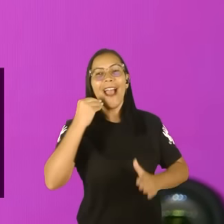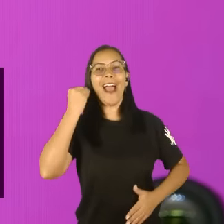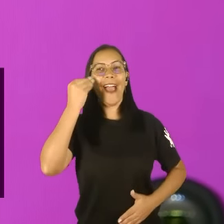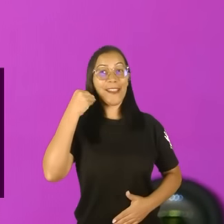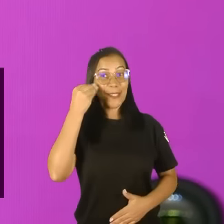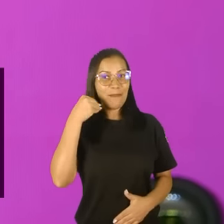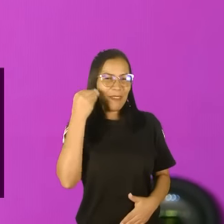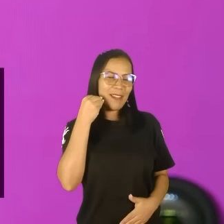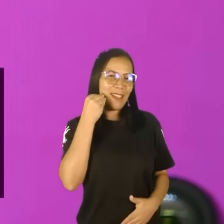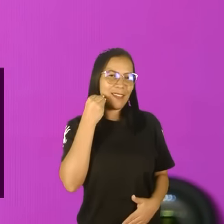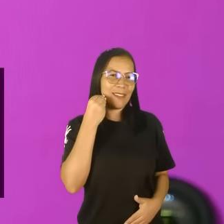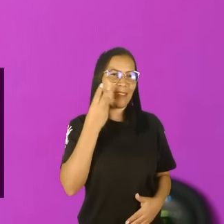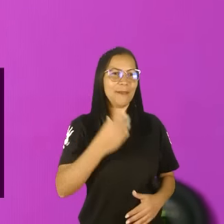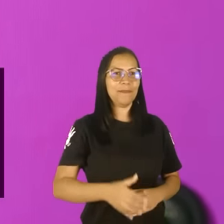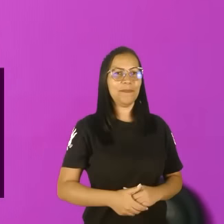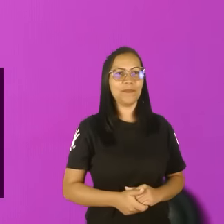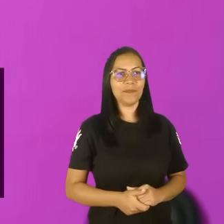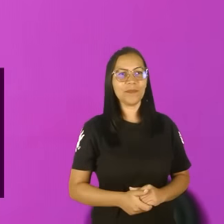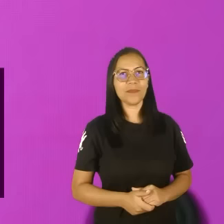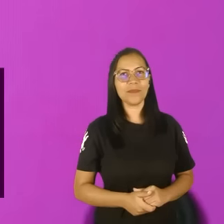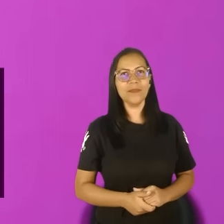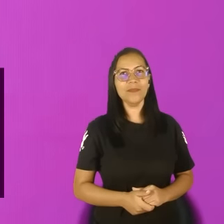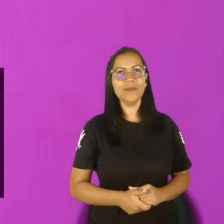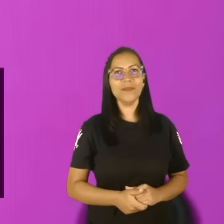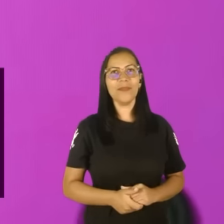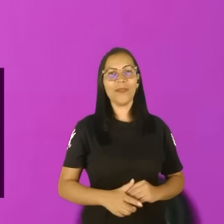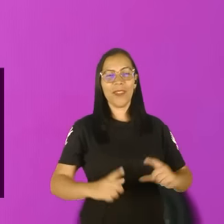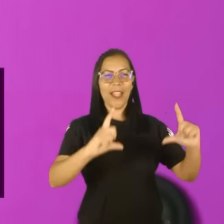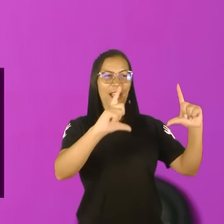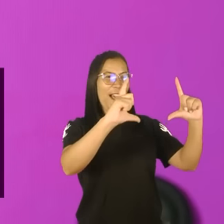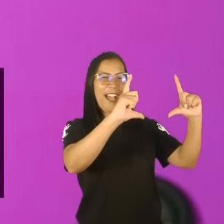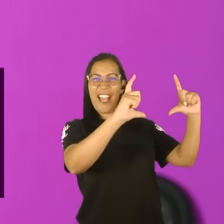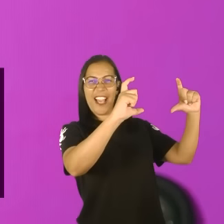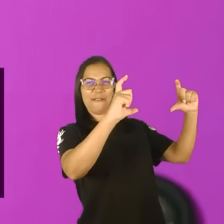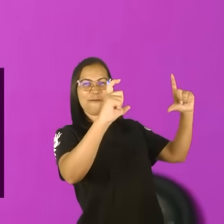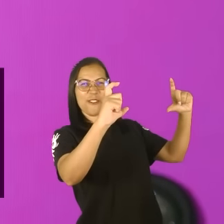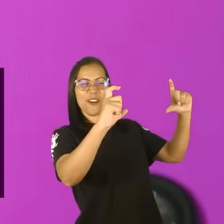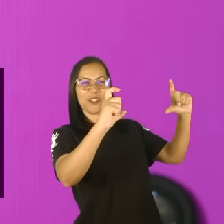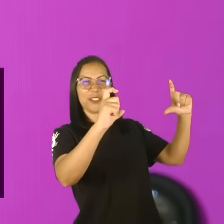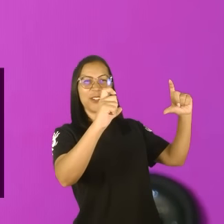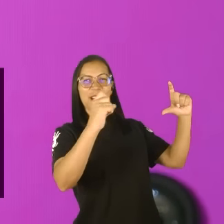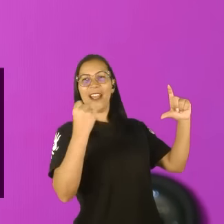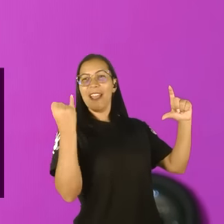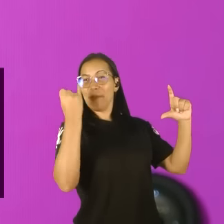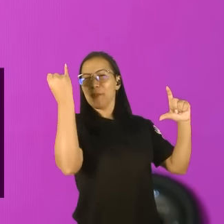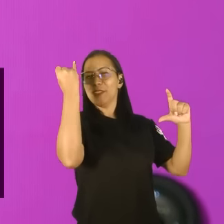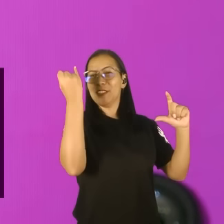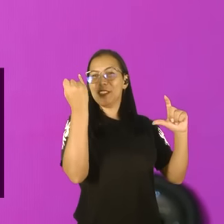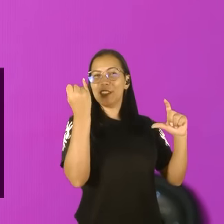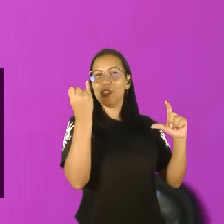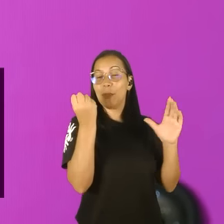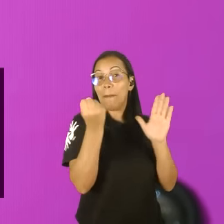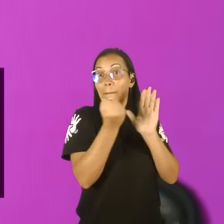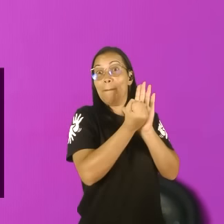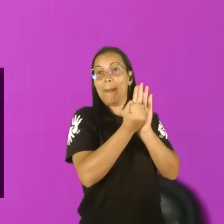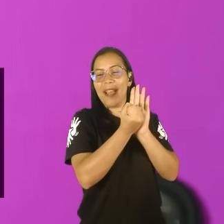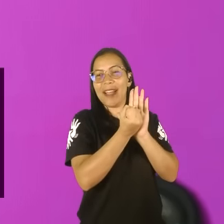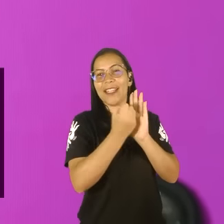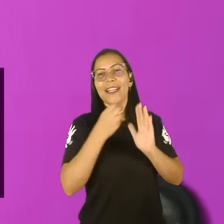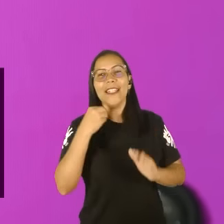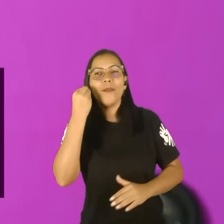fazer sentido. Né? Então, a gente não dá muito valor para o hoje, mas, por exemplo, você que acabou de abrir uma empresa,